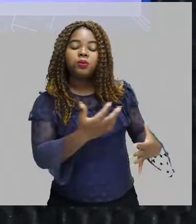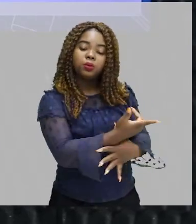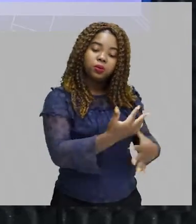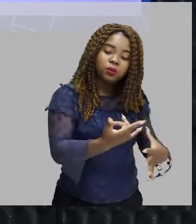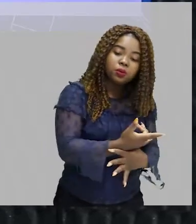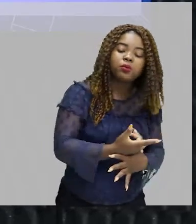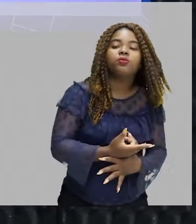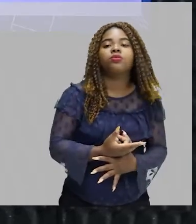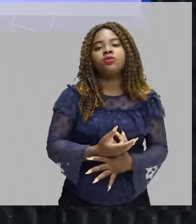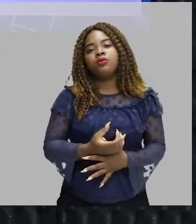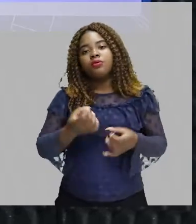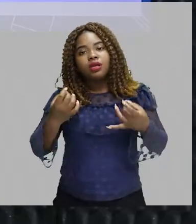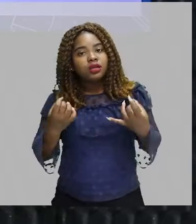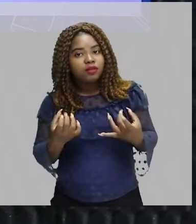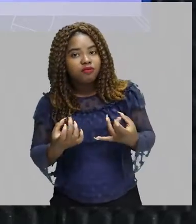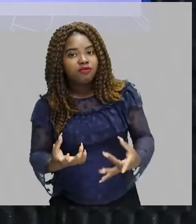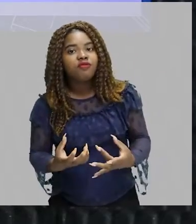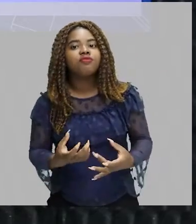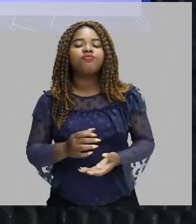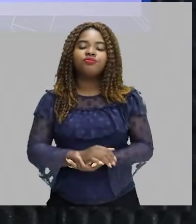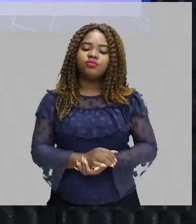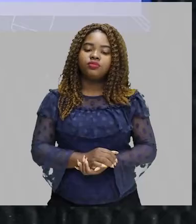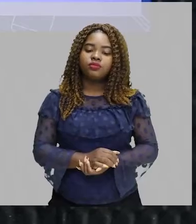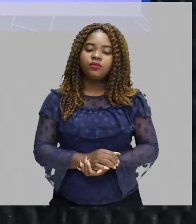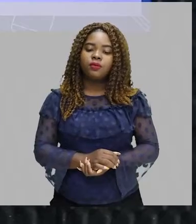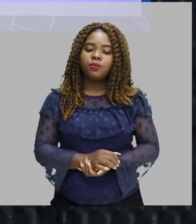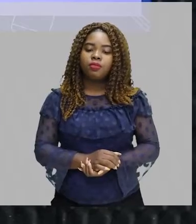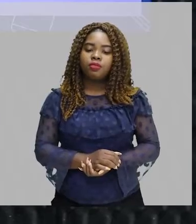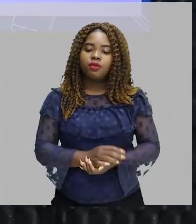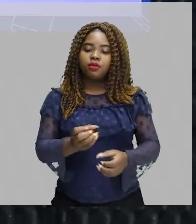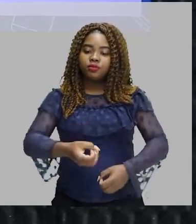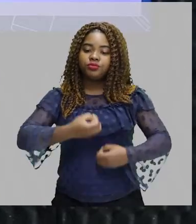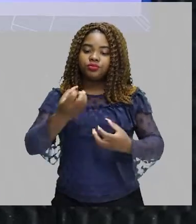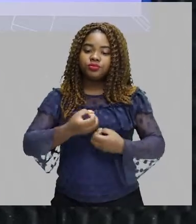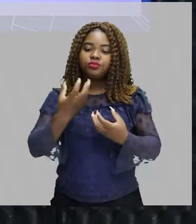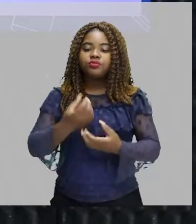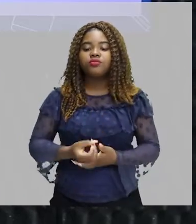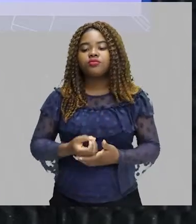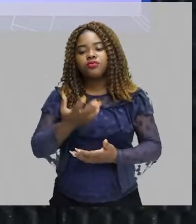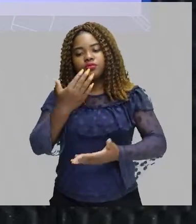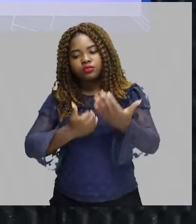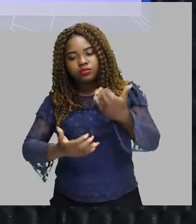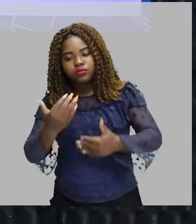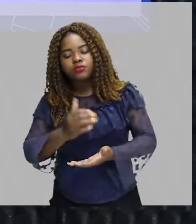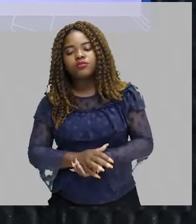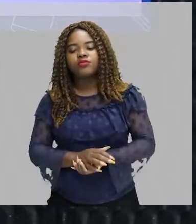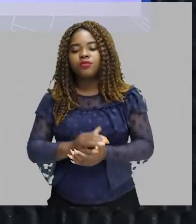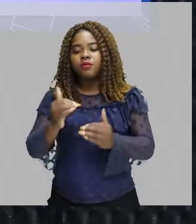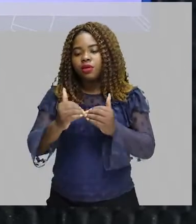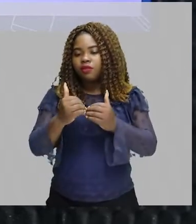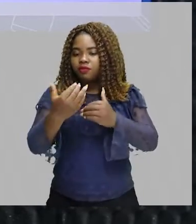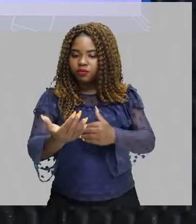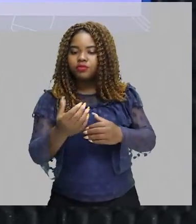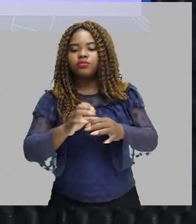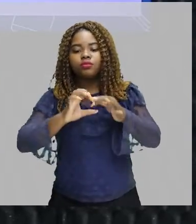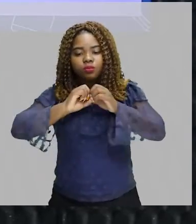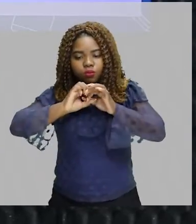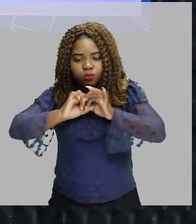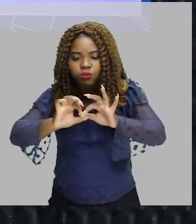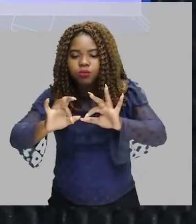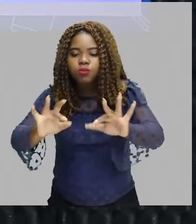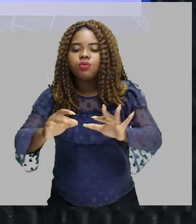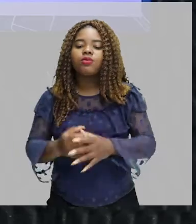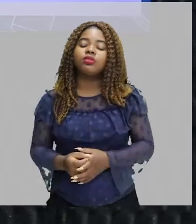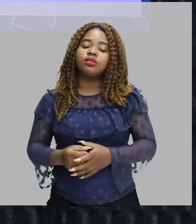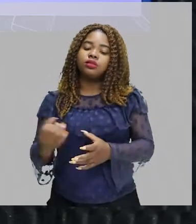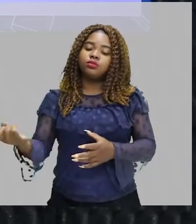o mercado externo. Quando a gente fala de produção alimentar para o mercado externo, nós estamos falando de uma questão extremamente importante